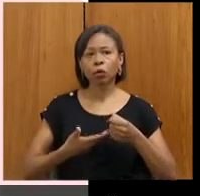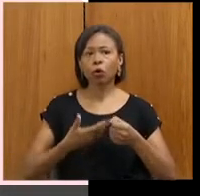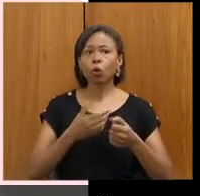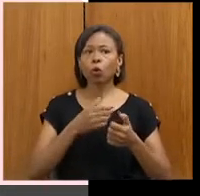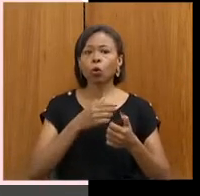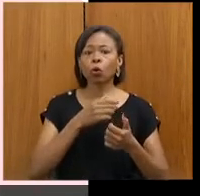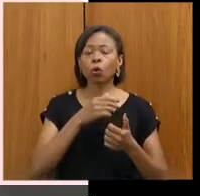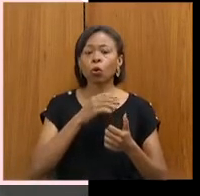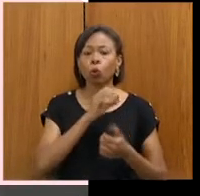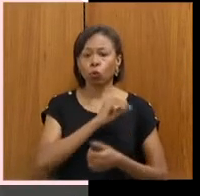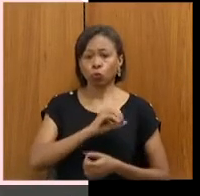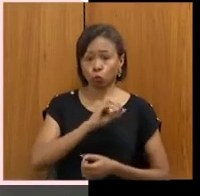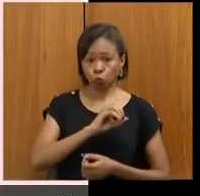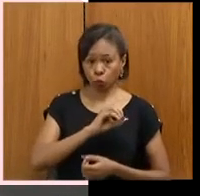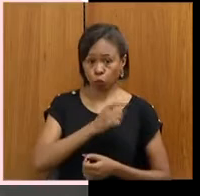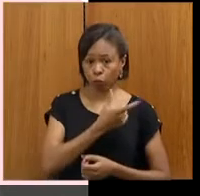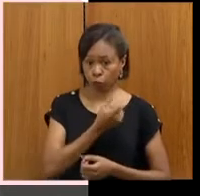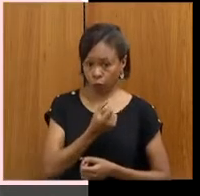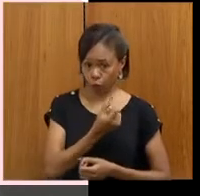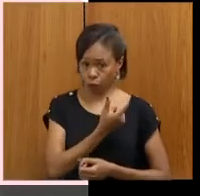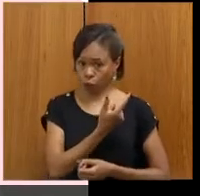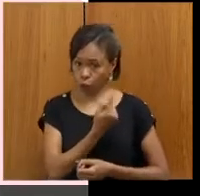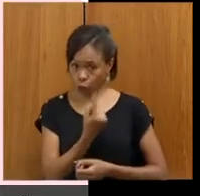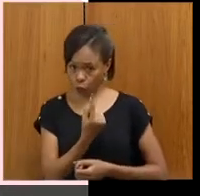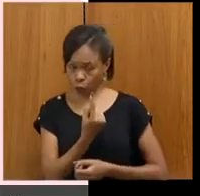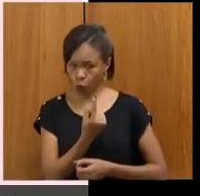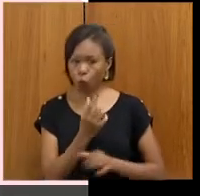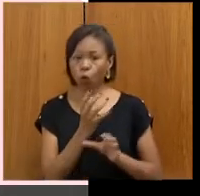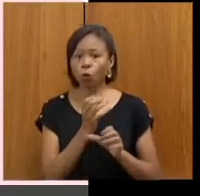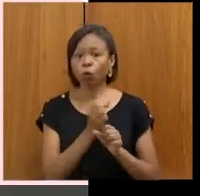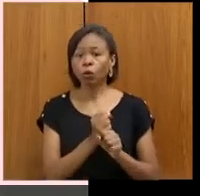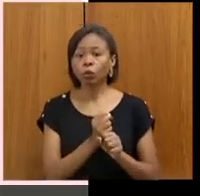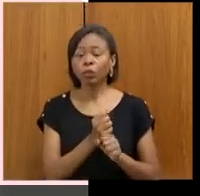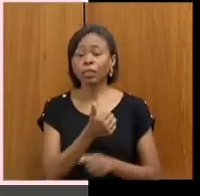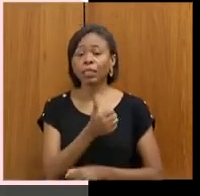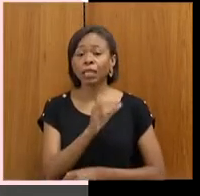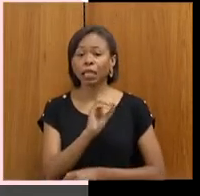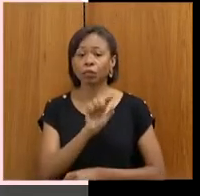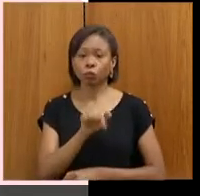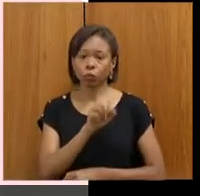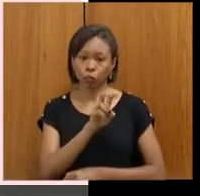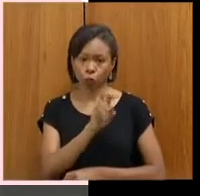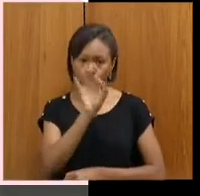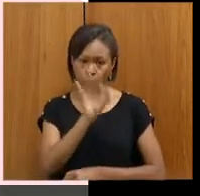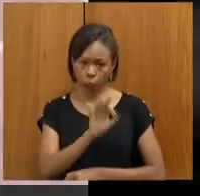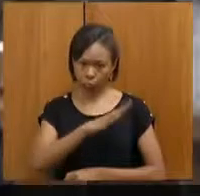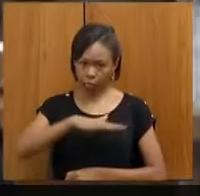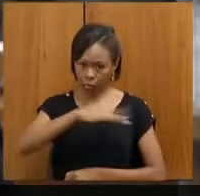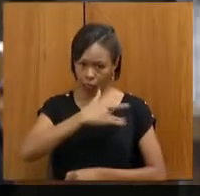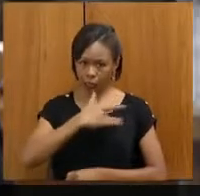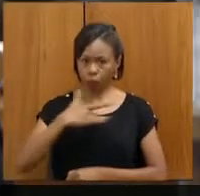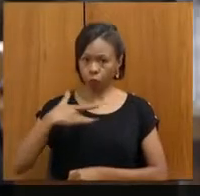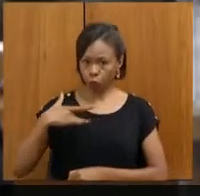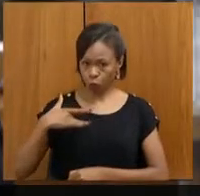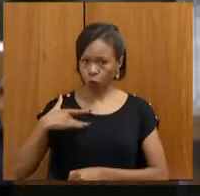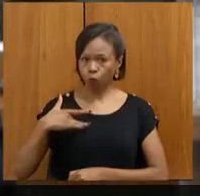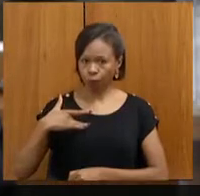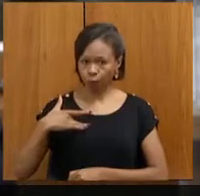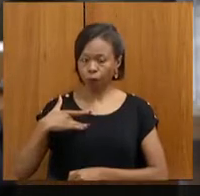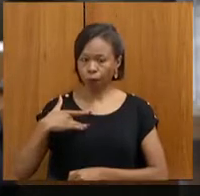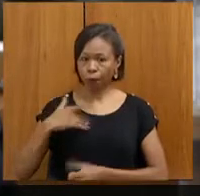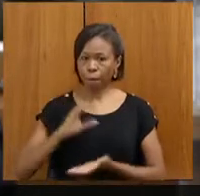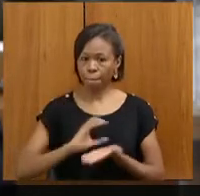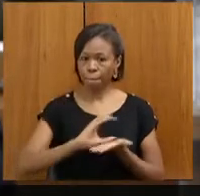seja outubro de dois mil e 21 o valor da Saúde de 10,05 por cento do valor empenhado